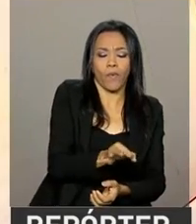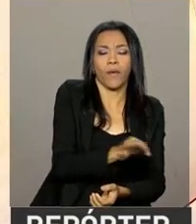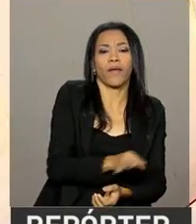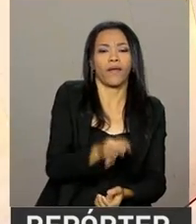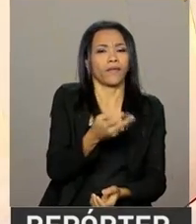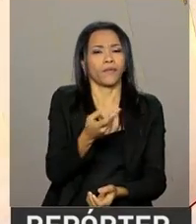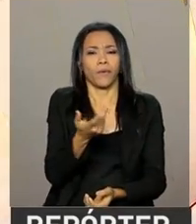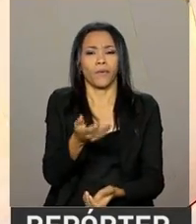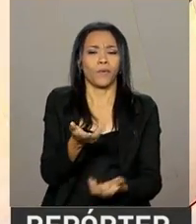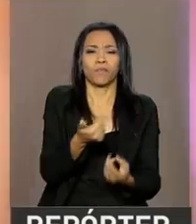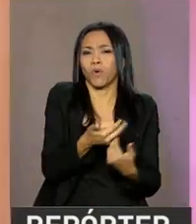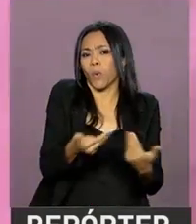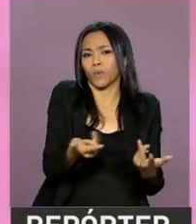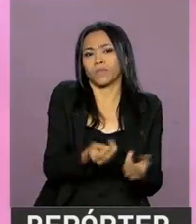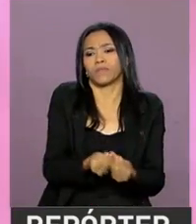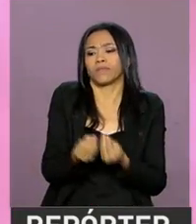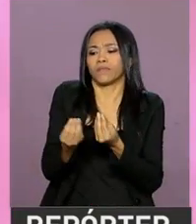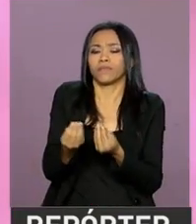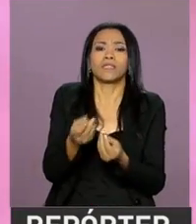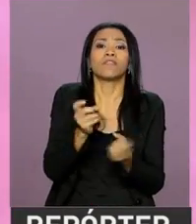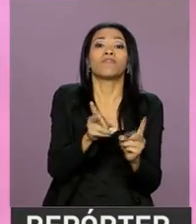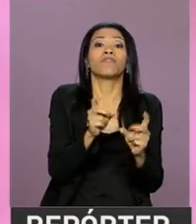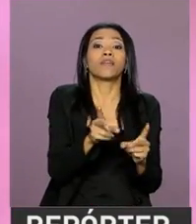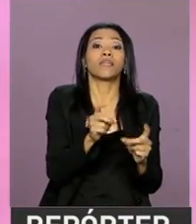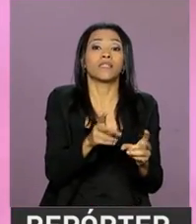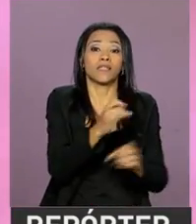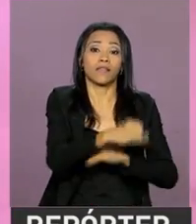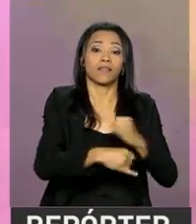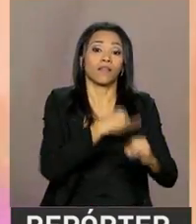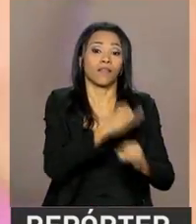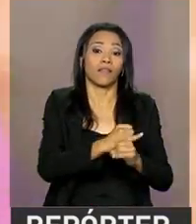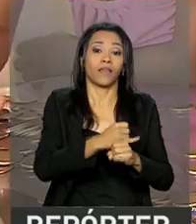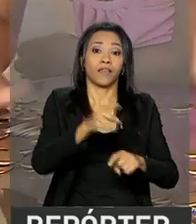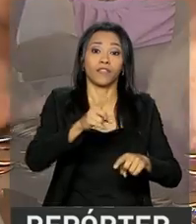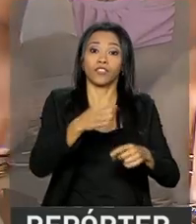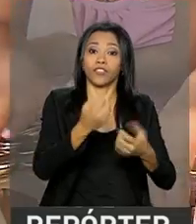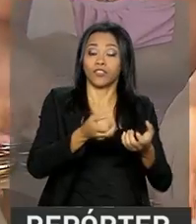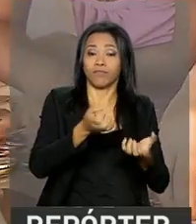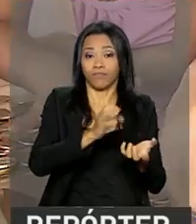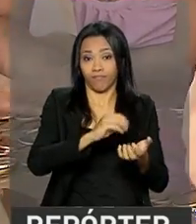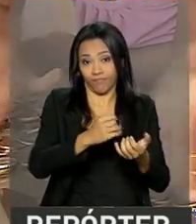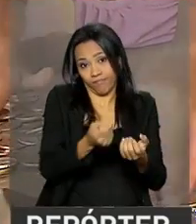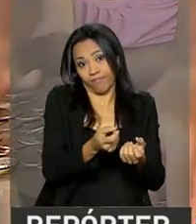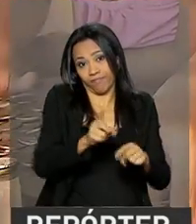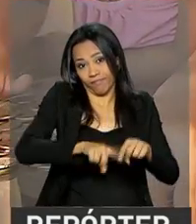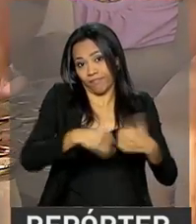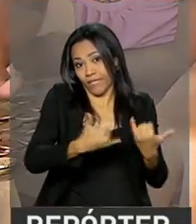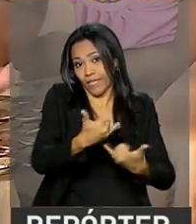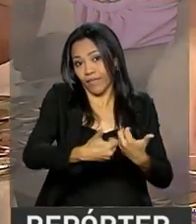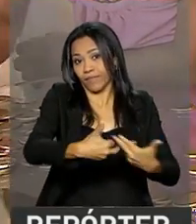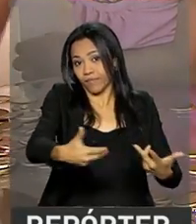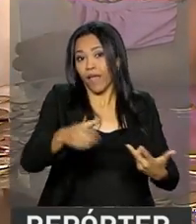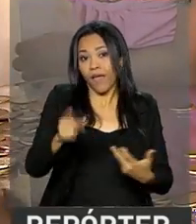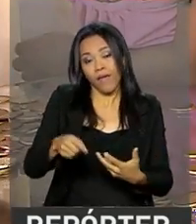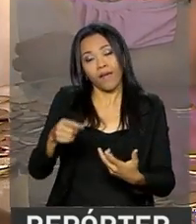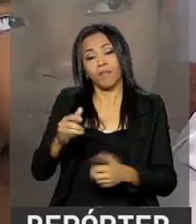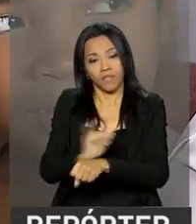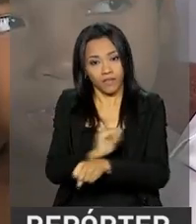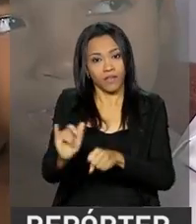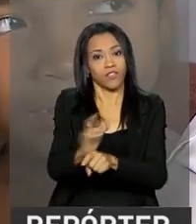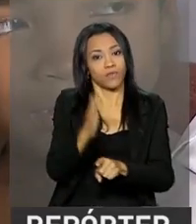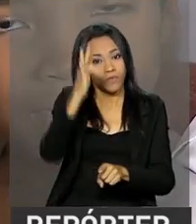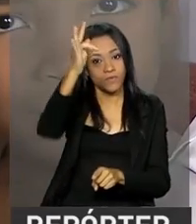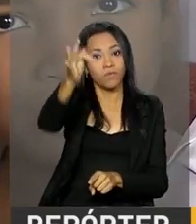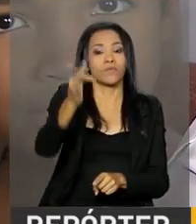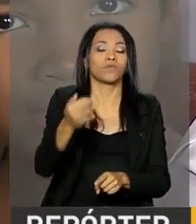que não muito mais e vendem pela internet segundo a mãe essa é uma forma segura de investir no futuro dos filhos